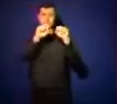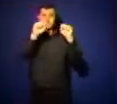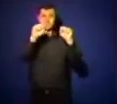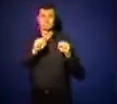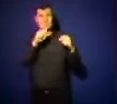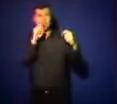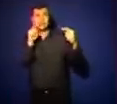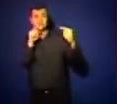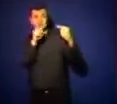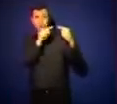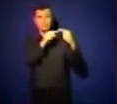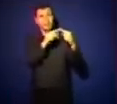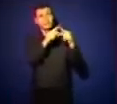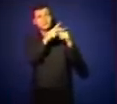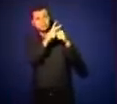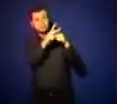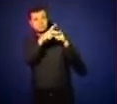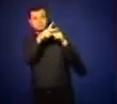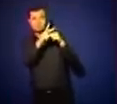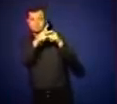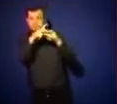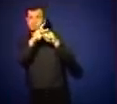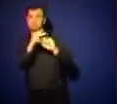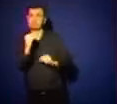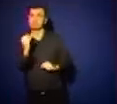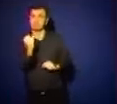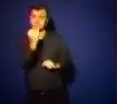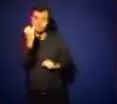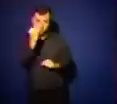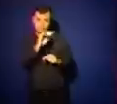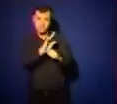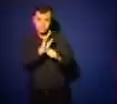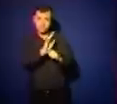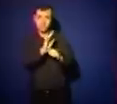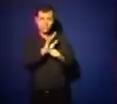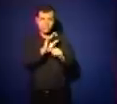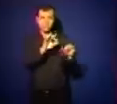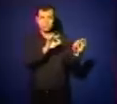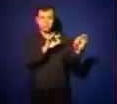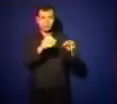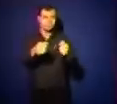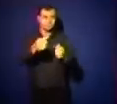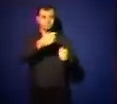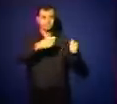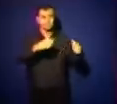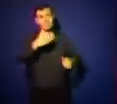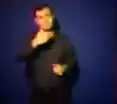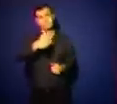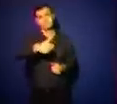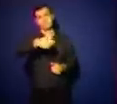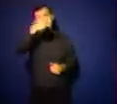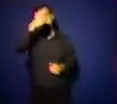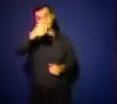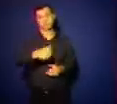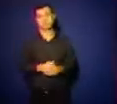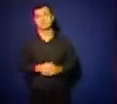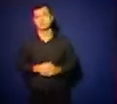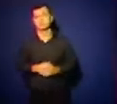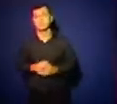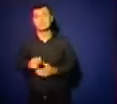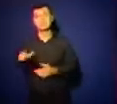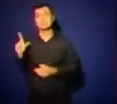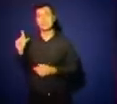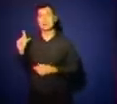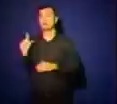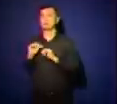eu acho que são bem-vindos aperfeiçoamentos vão gerar melhorias operacionais e melhorias de eficiência né então mas eu não posso adiantar